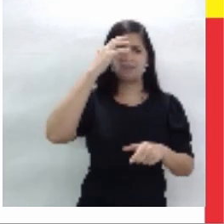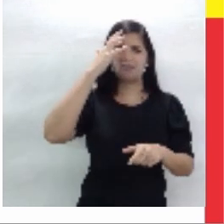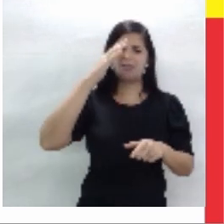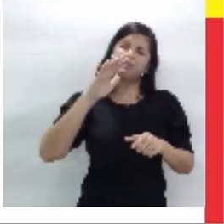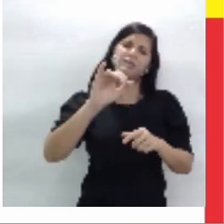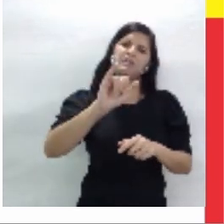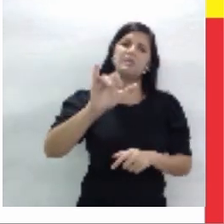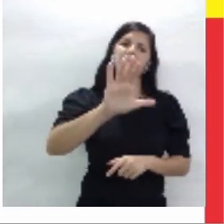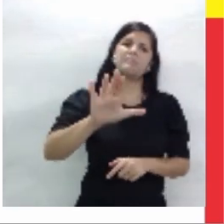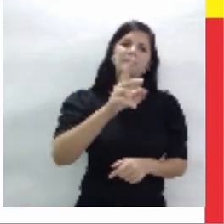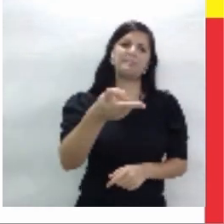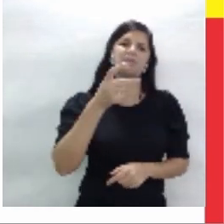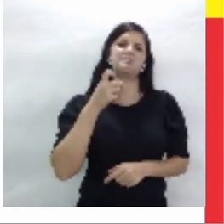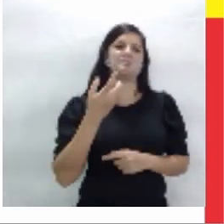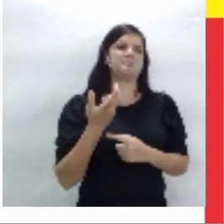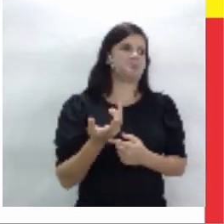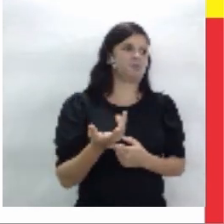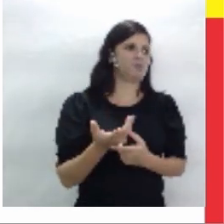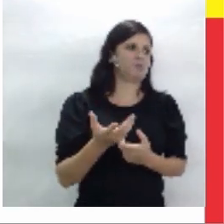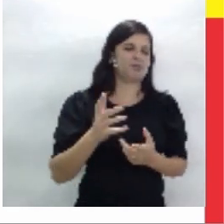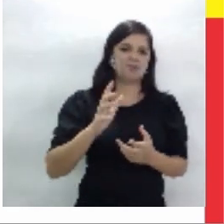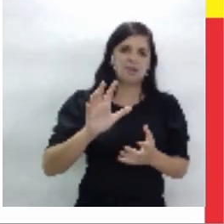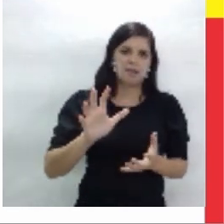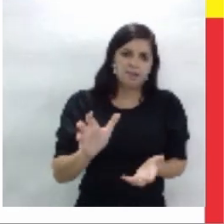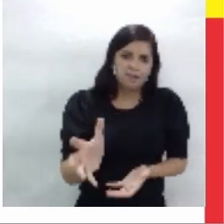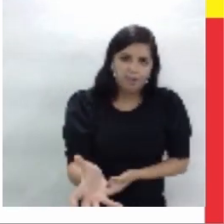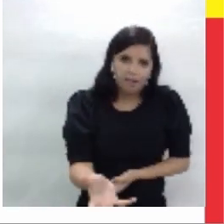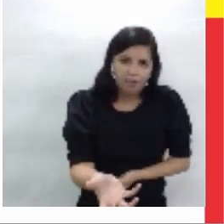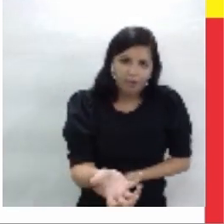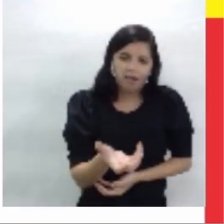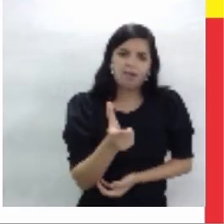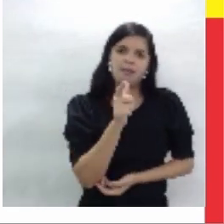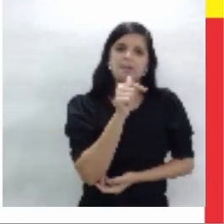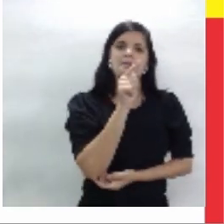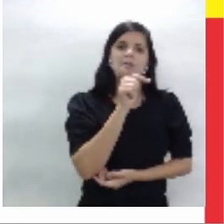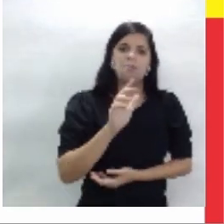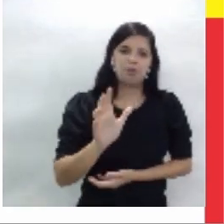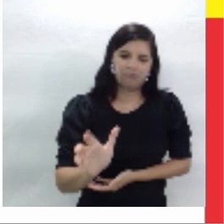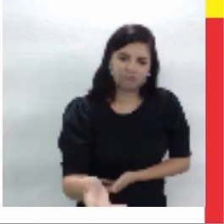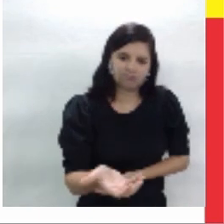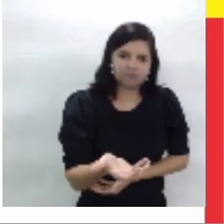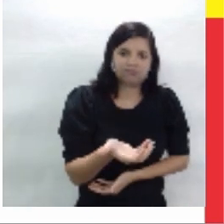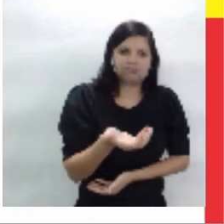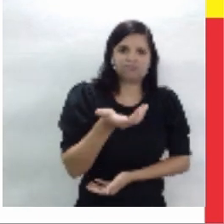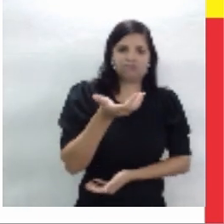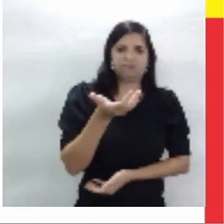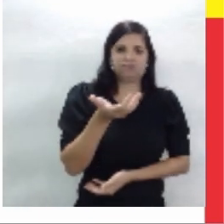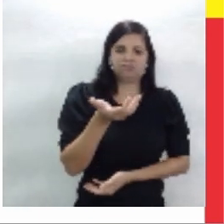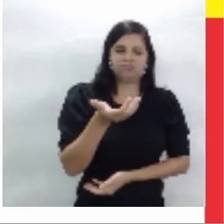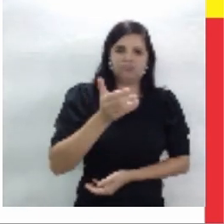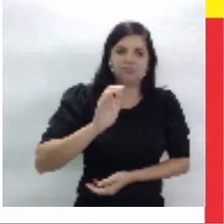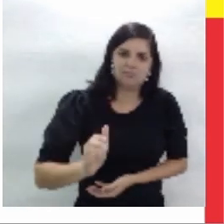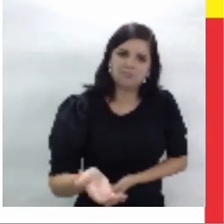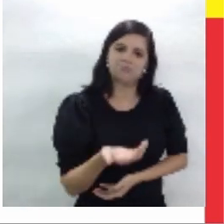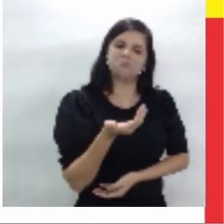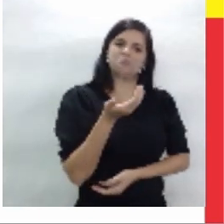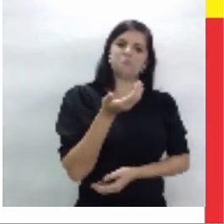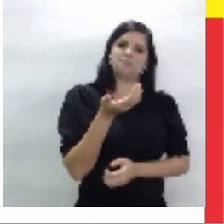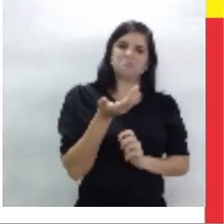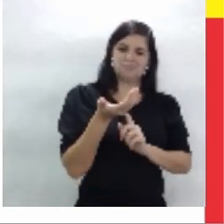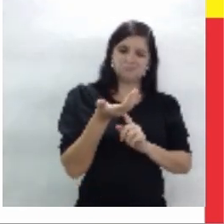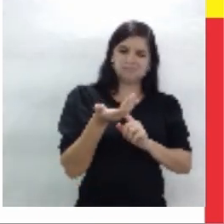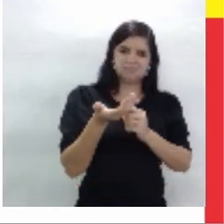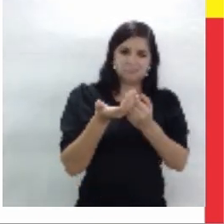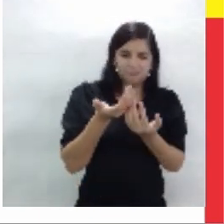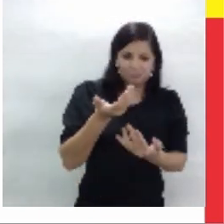uma mão aí resgatando, aí, né, tocando, levitando aí a água, né, aparando. Você consegue ver aí a